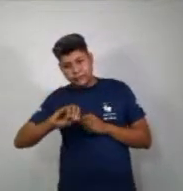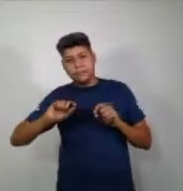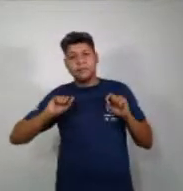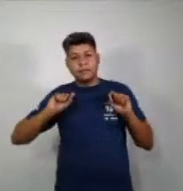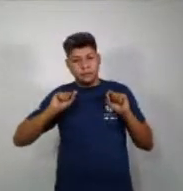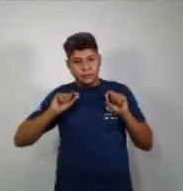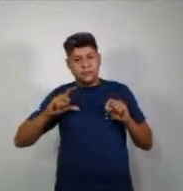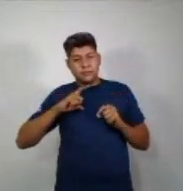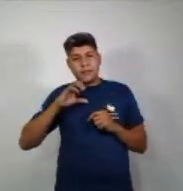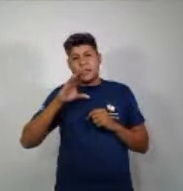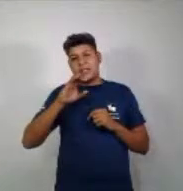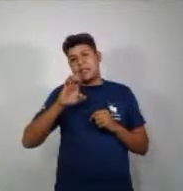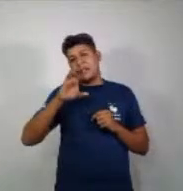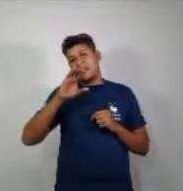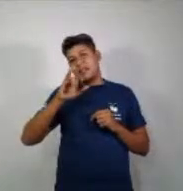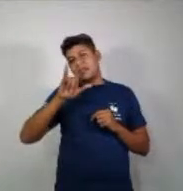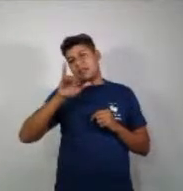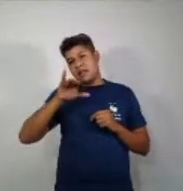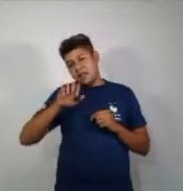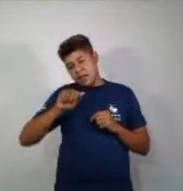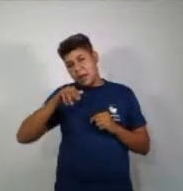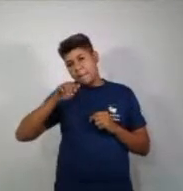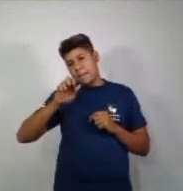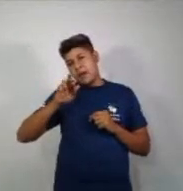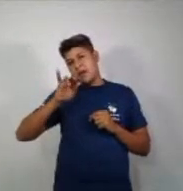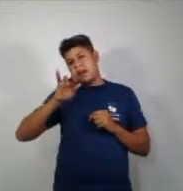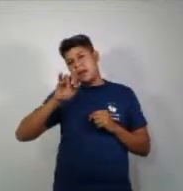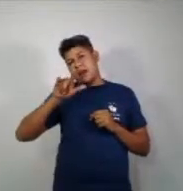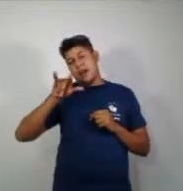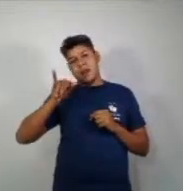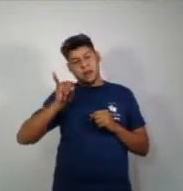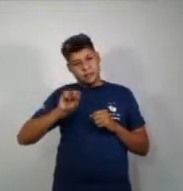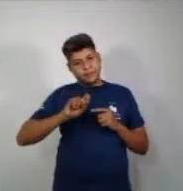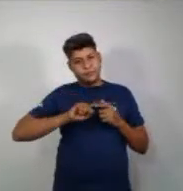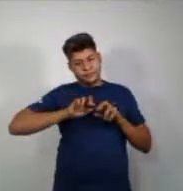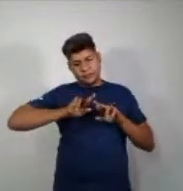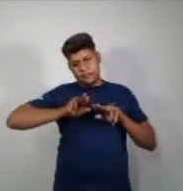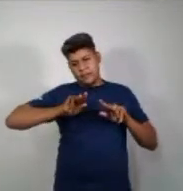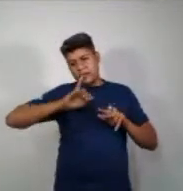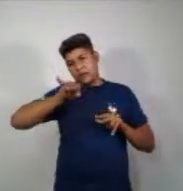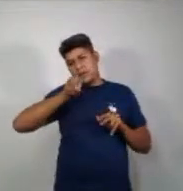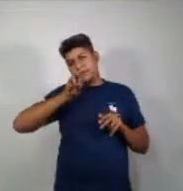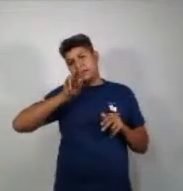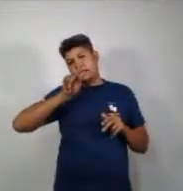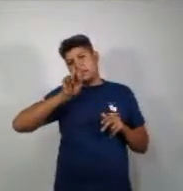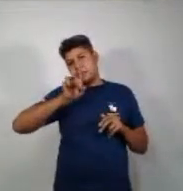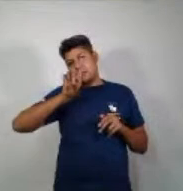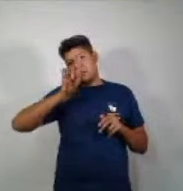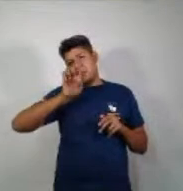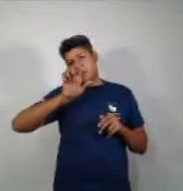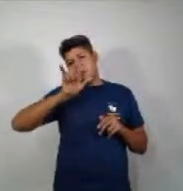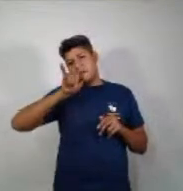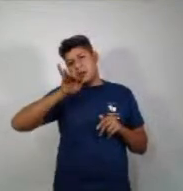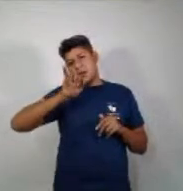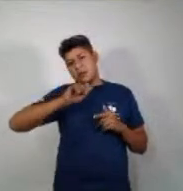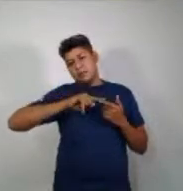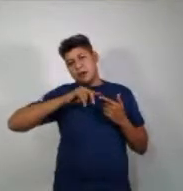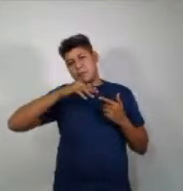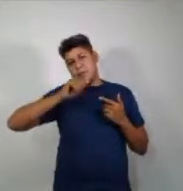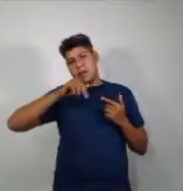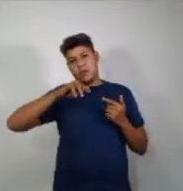Cecília Meirelles, Carlos Drummond de Andrade, Jorge de Lima, Manuel